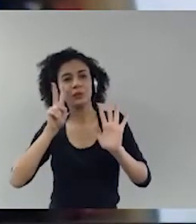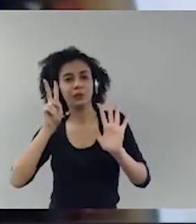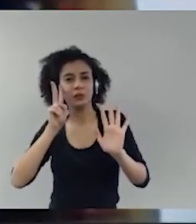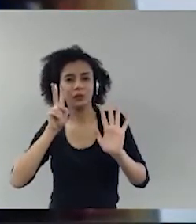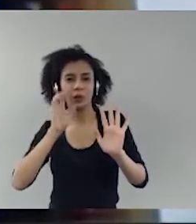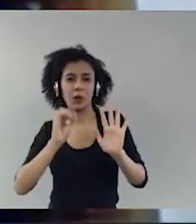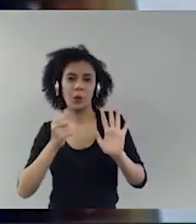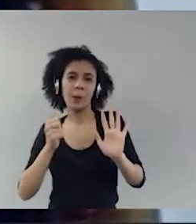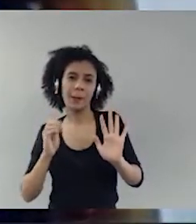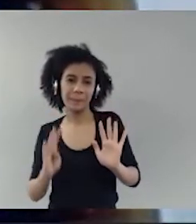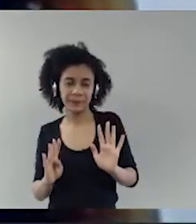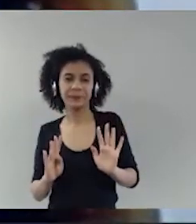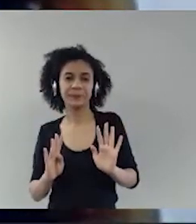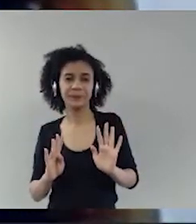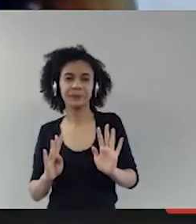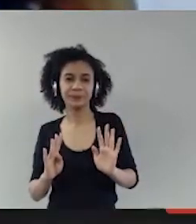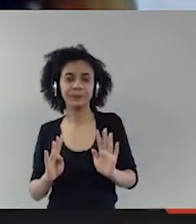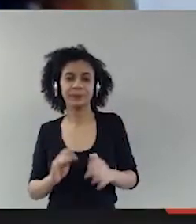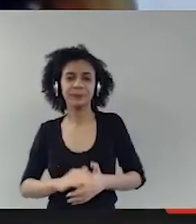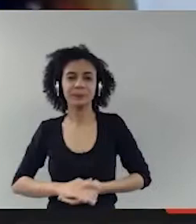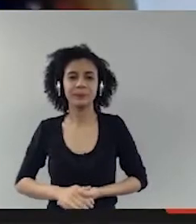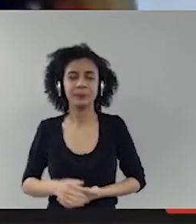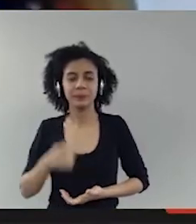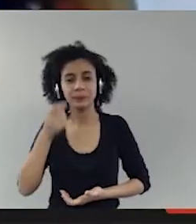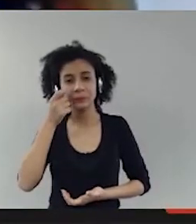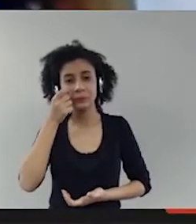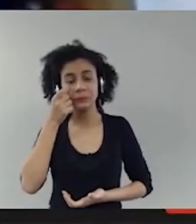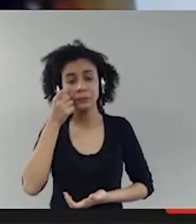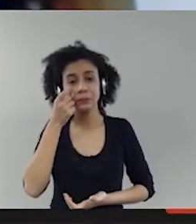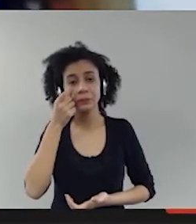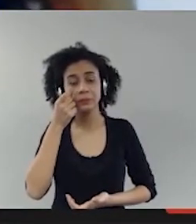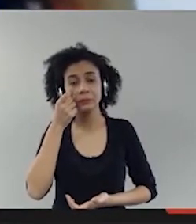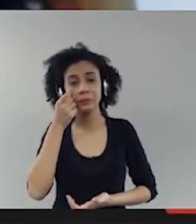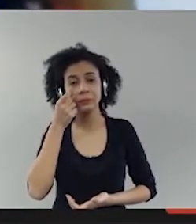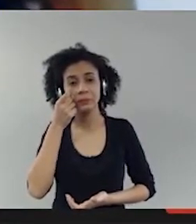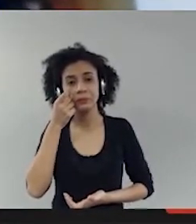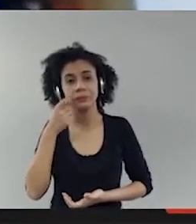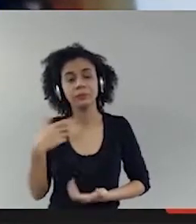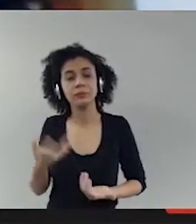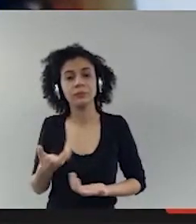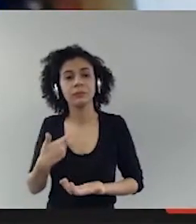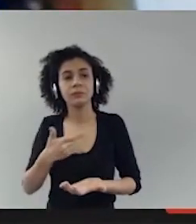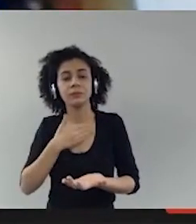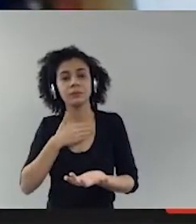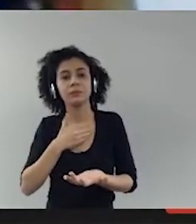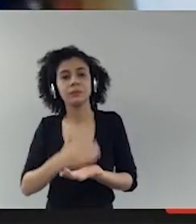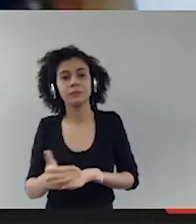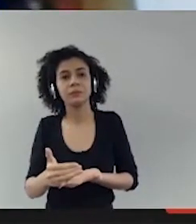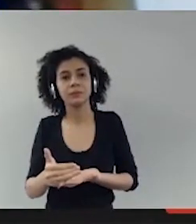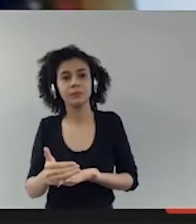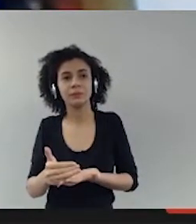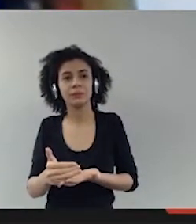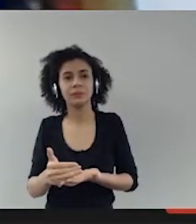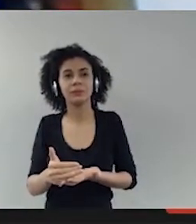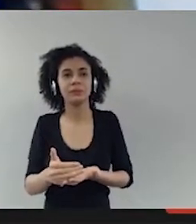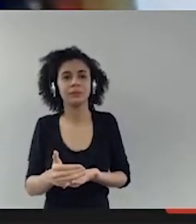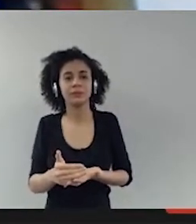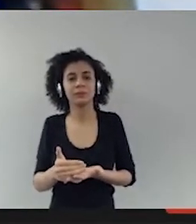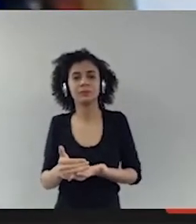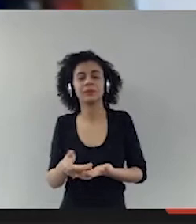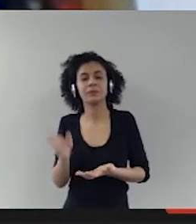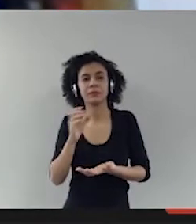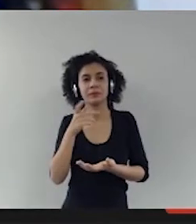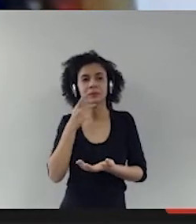da OAB Federal. E começar falando rapidamente, antes de